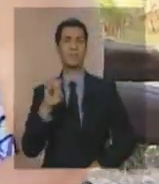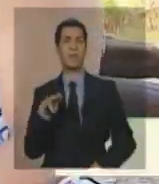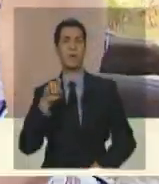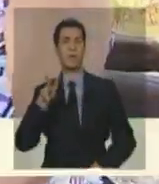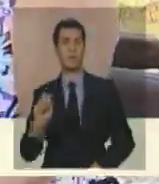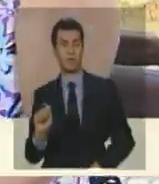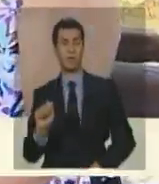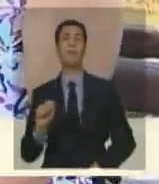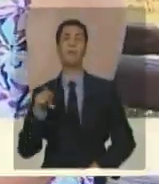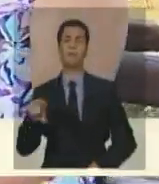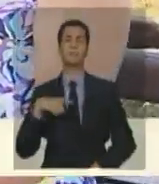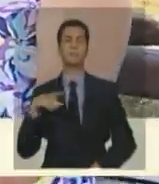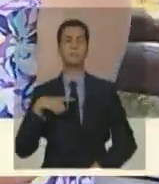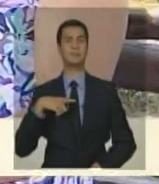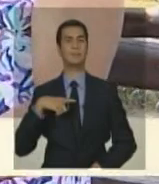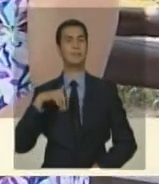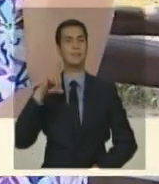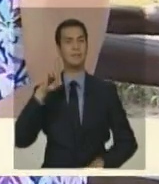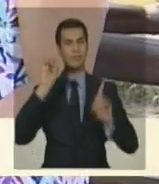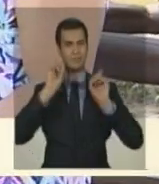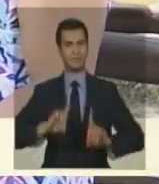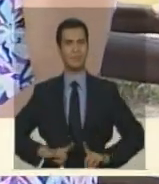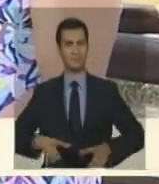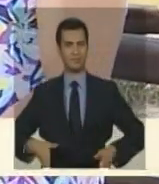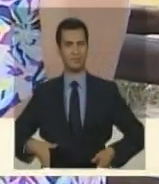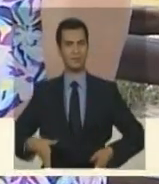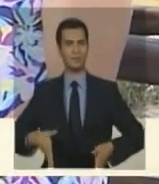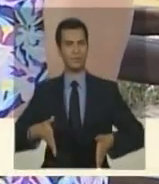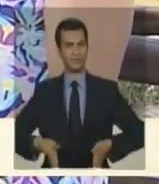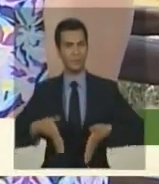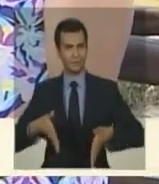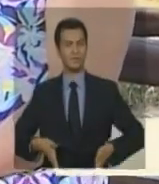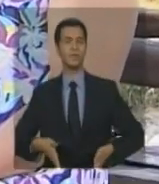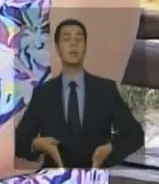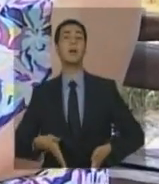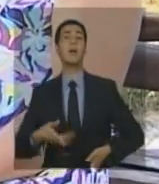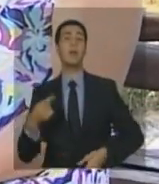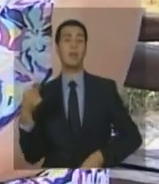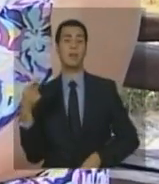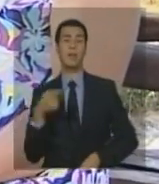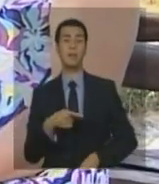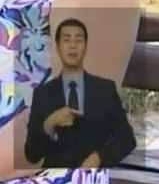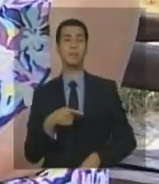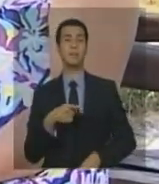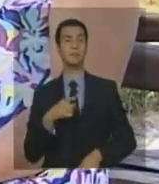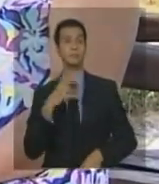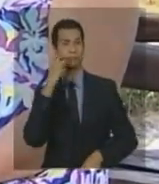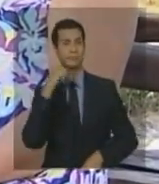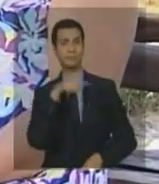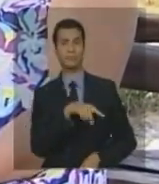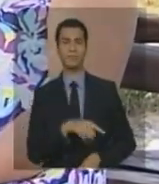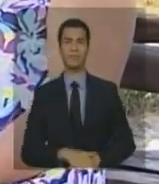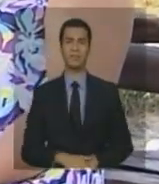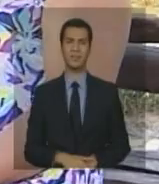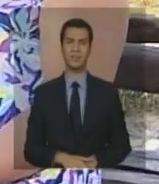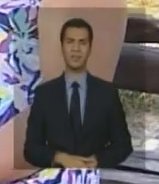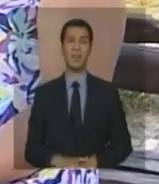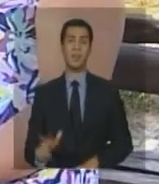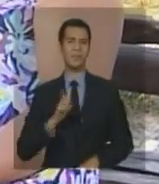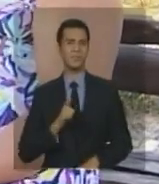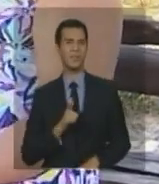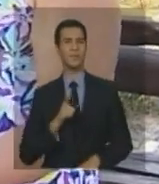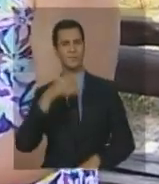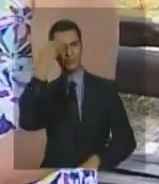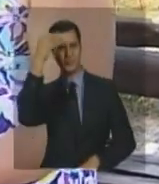aqui é para provar tudo, né? Tem um monte de, né, de sobrinho, né? Causa até ciúme, né? Mas ele foi